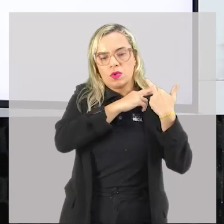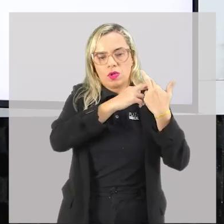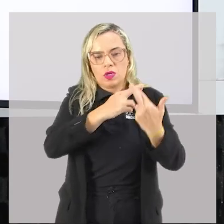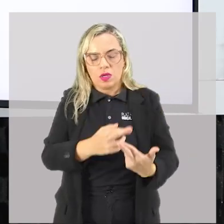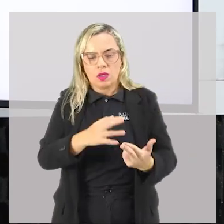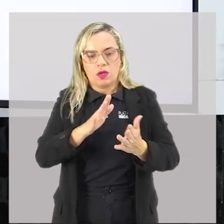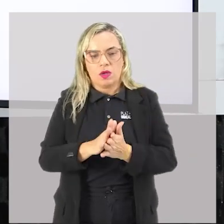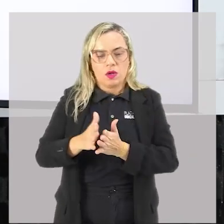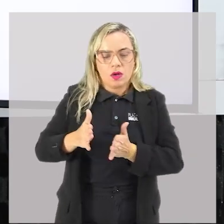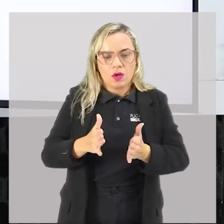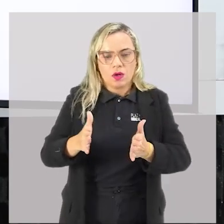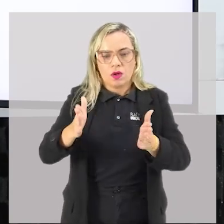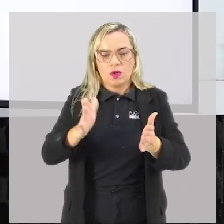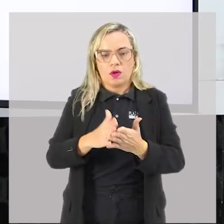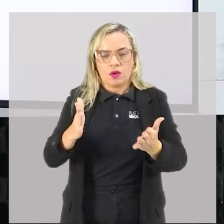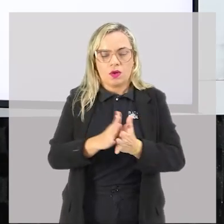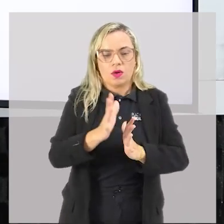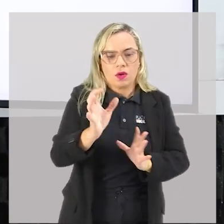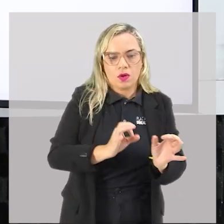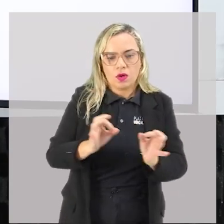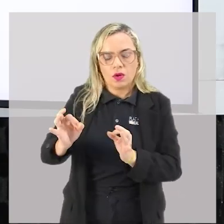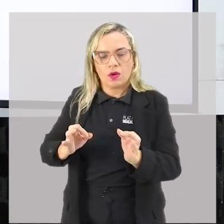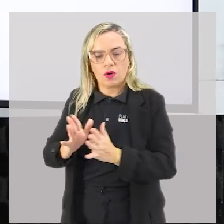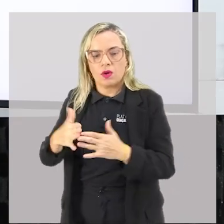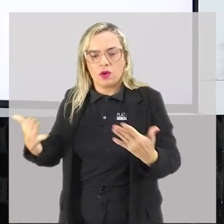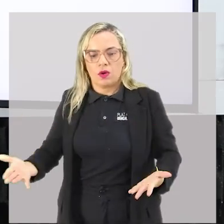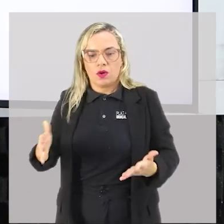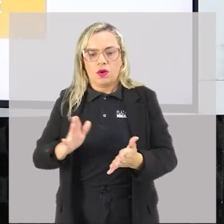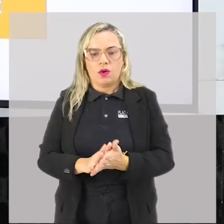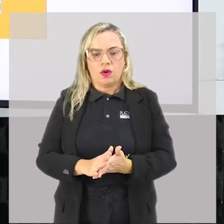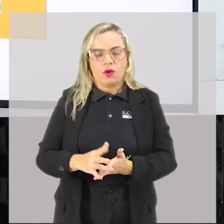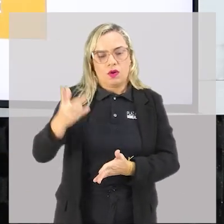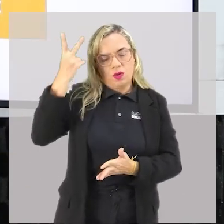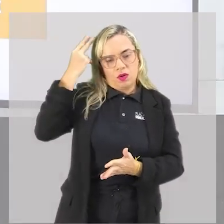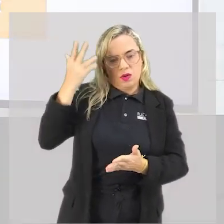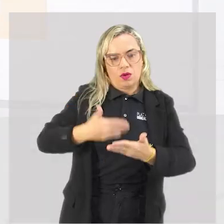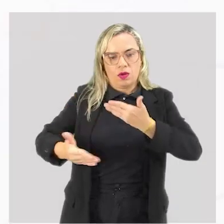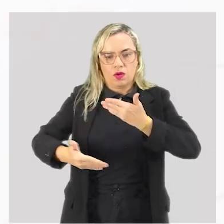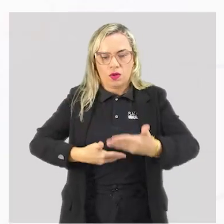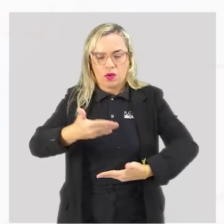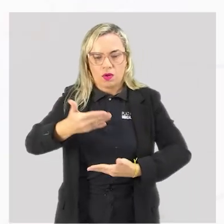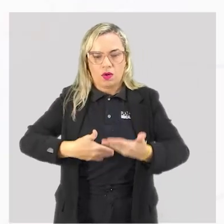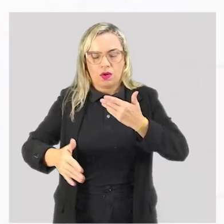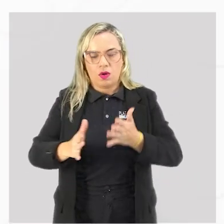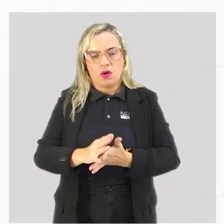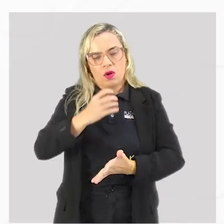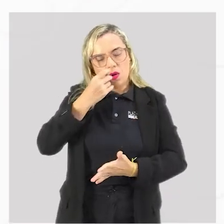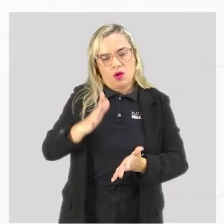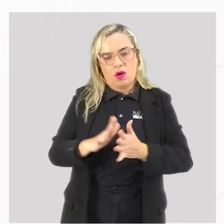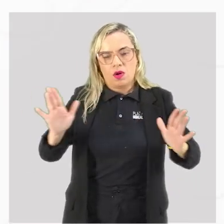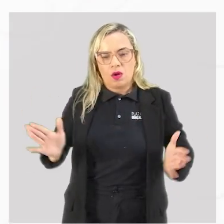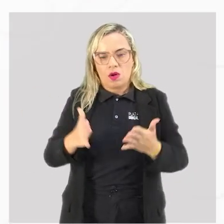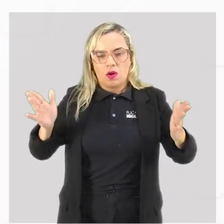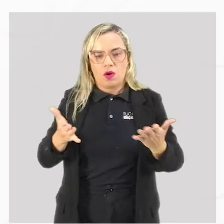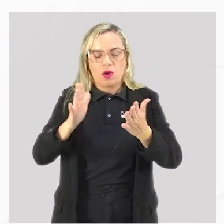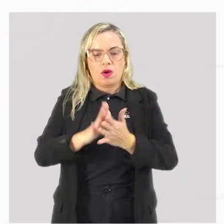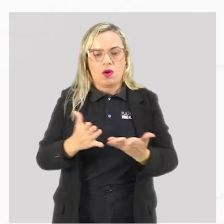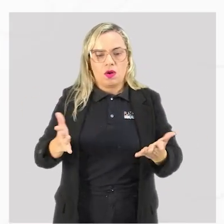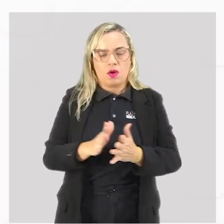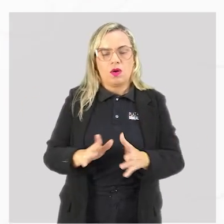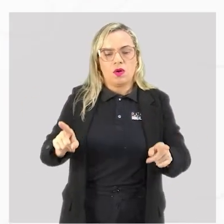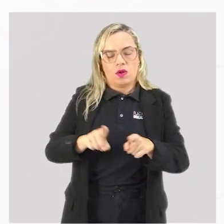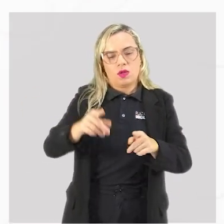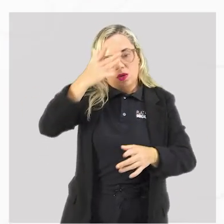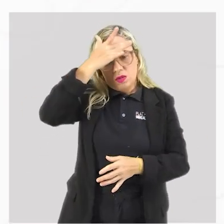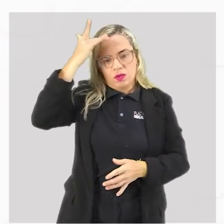conduzir a entrevista, e normalmente tem uma participação, uma interação muito ativa, e pode ter também a participação da